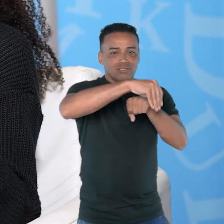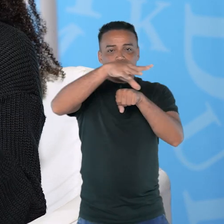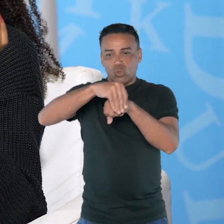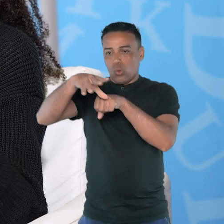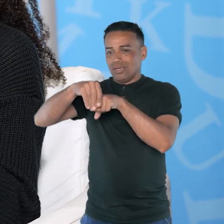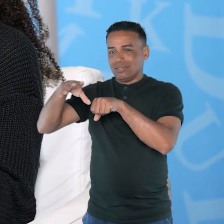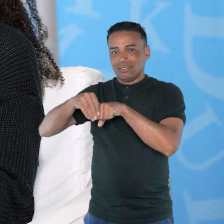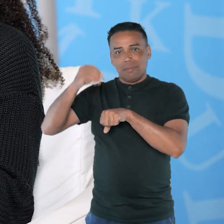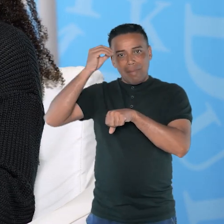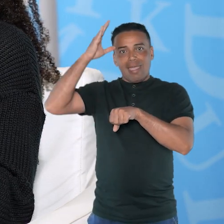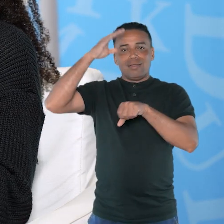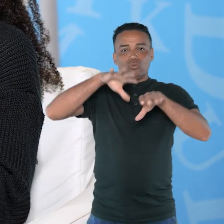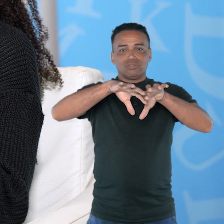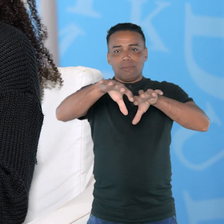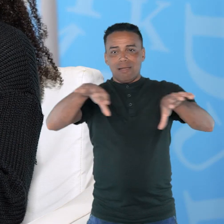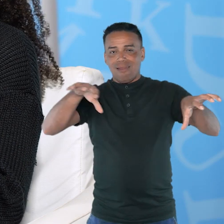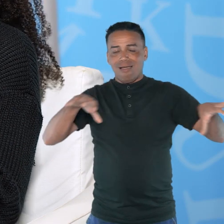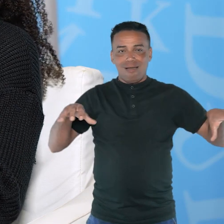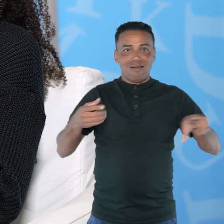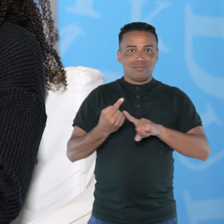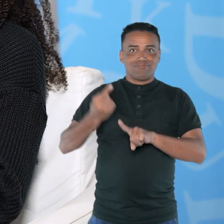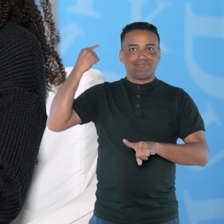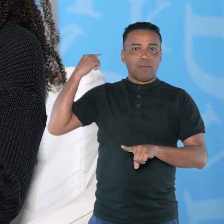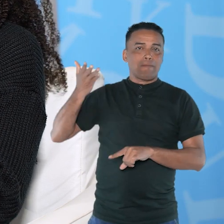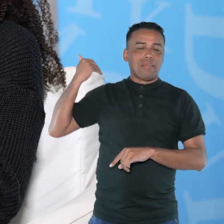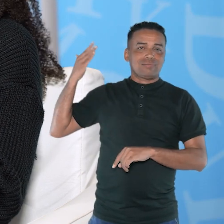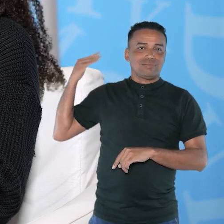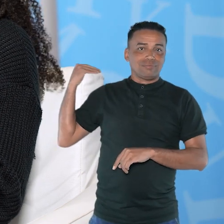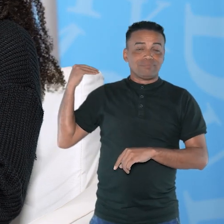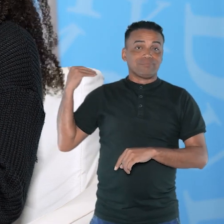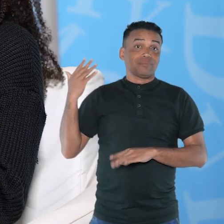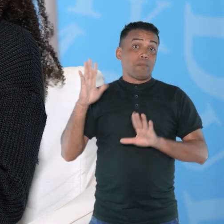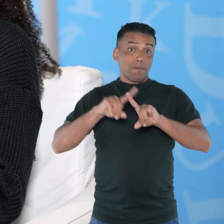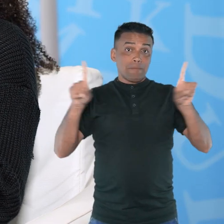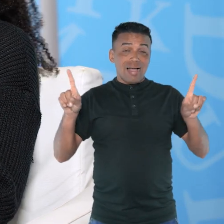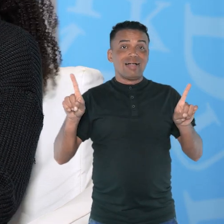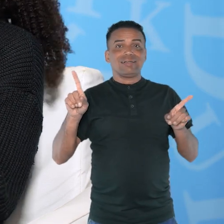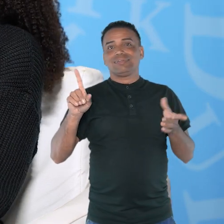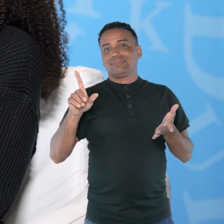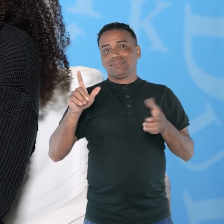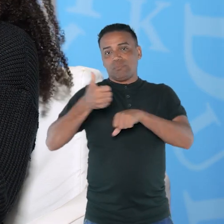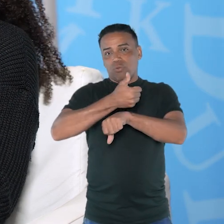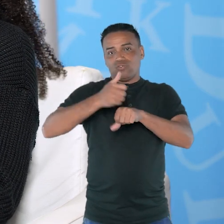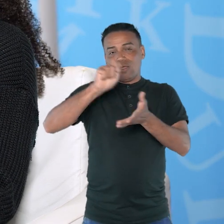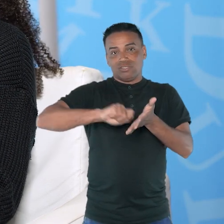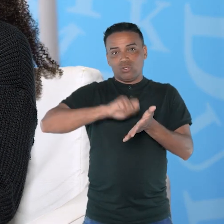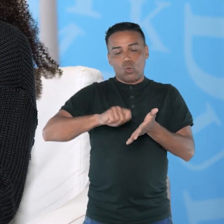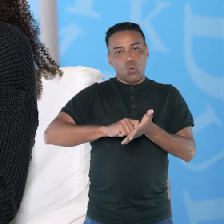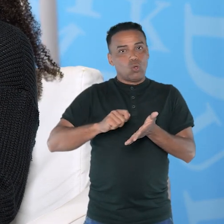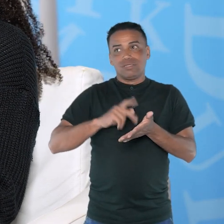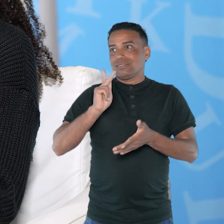tão separadas, né, no passado. Mas, assim, os escritores sempre foram os intelectuais. A gente está em Minas Gerais,